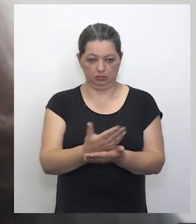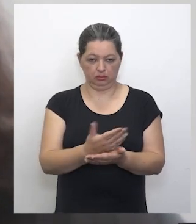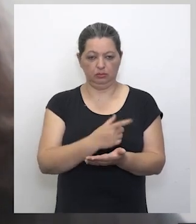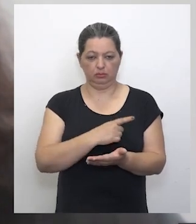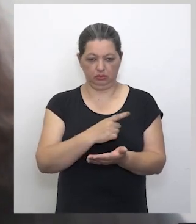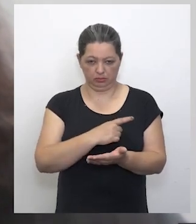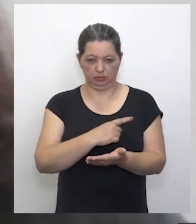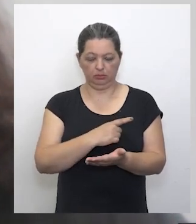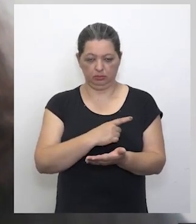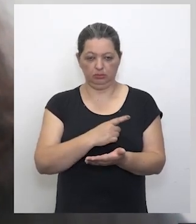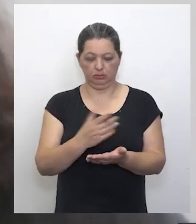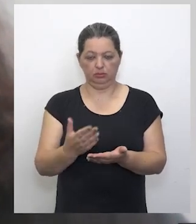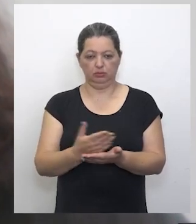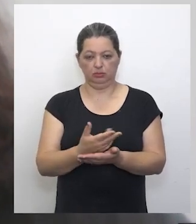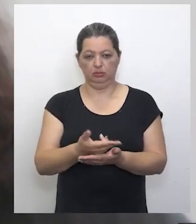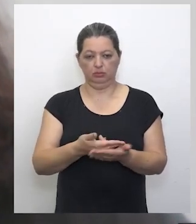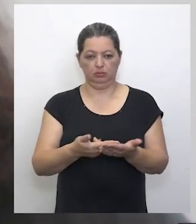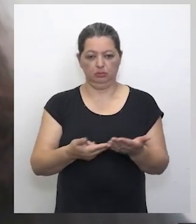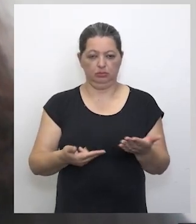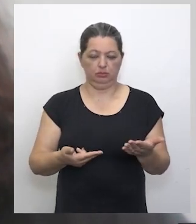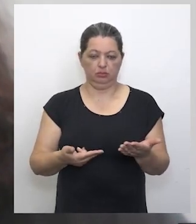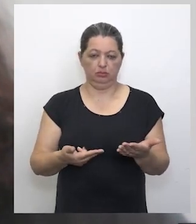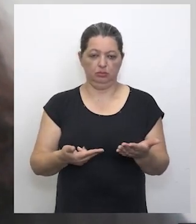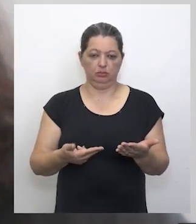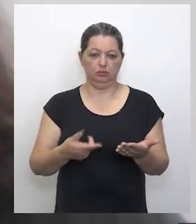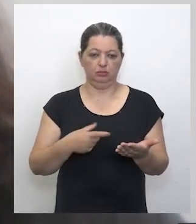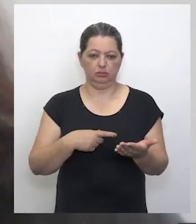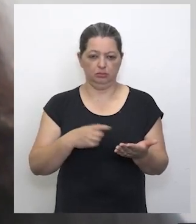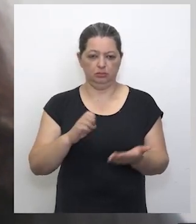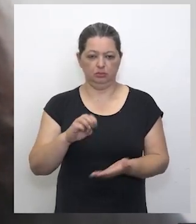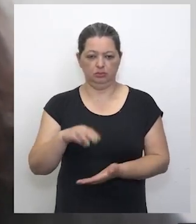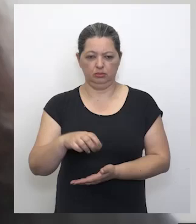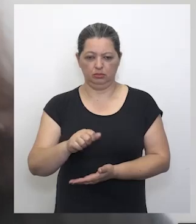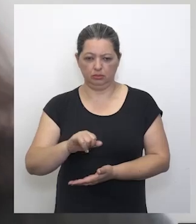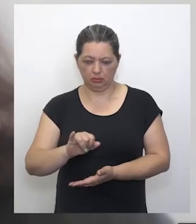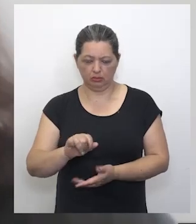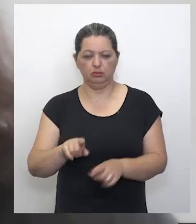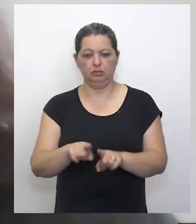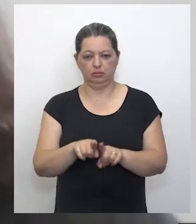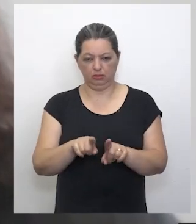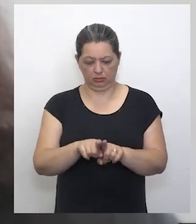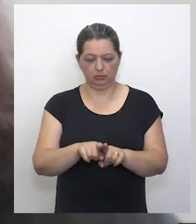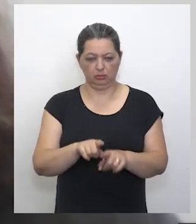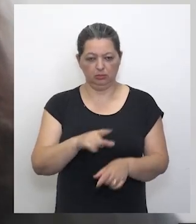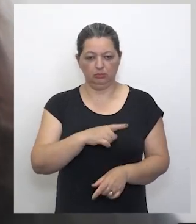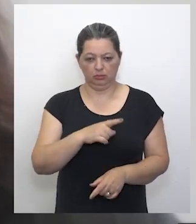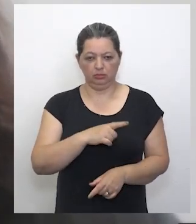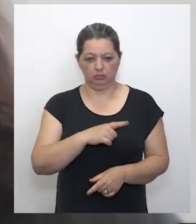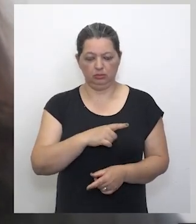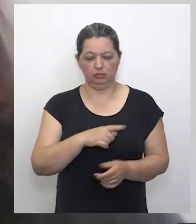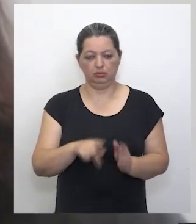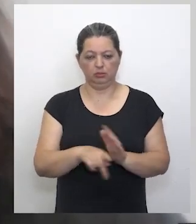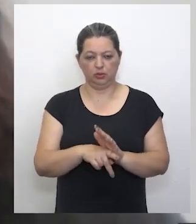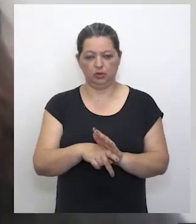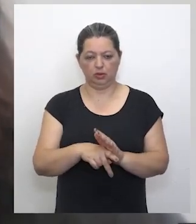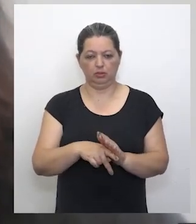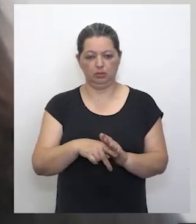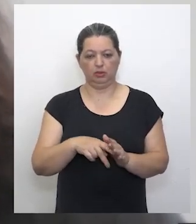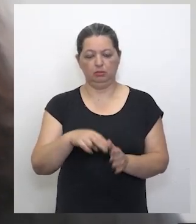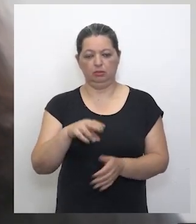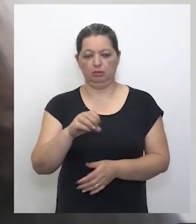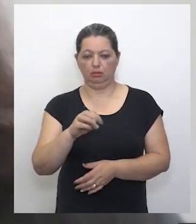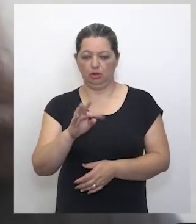cartas do livro, eu acho que o EMAI tem, alguns livros têm as notas, né? Podemos